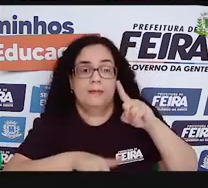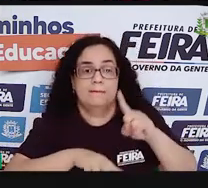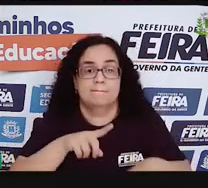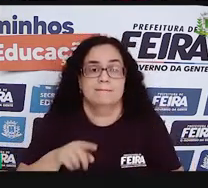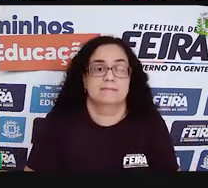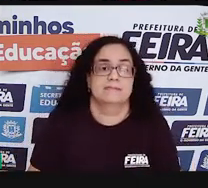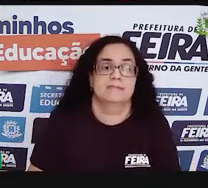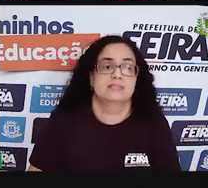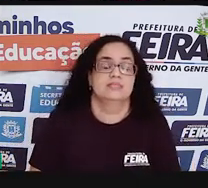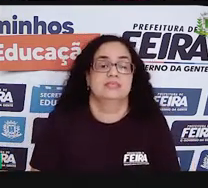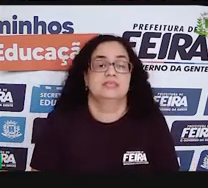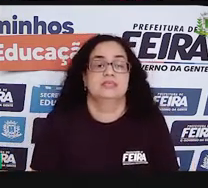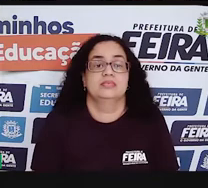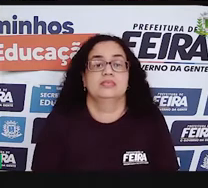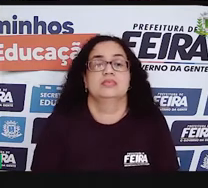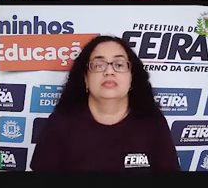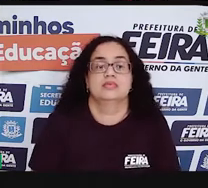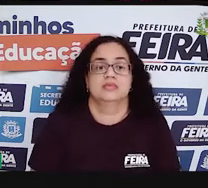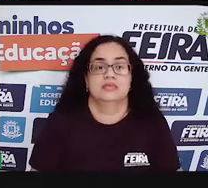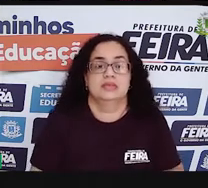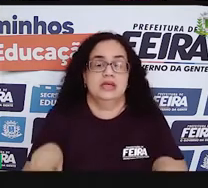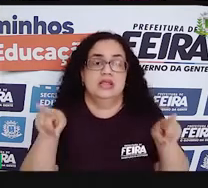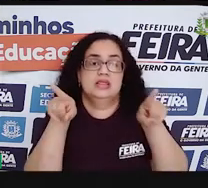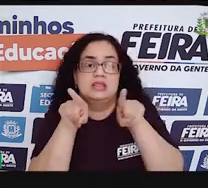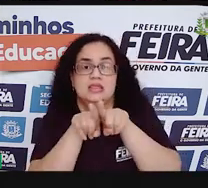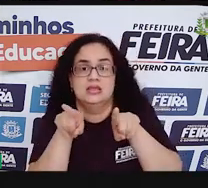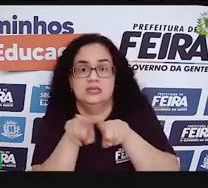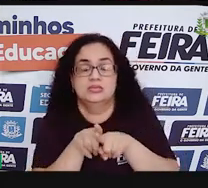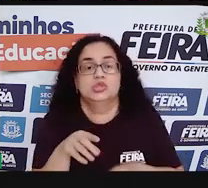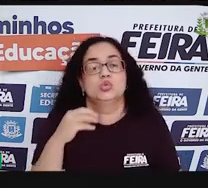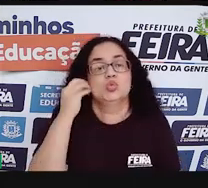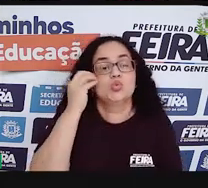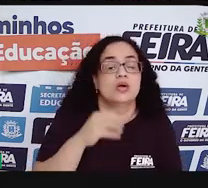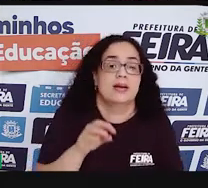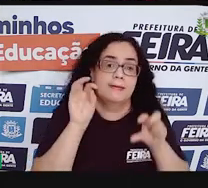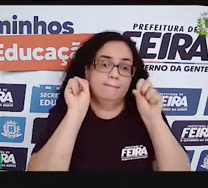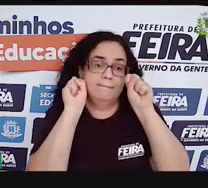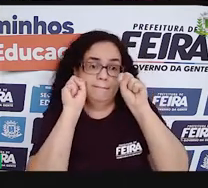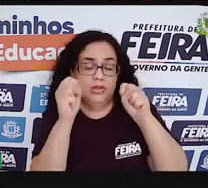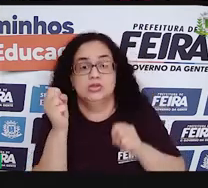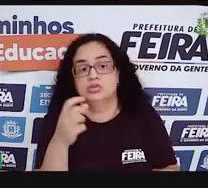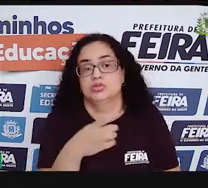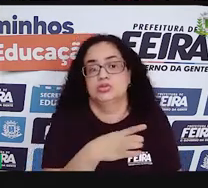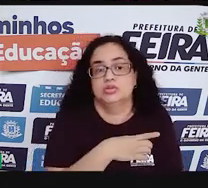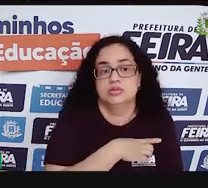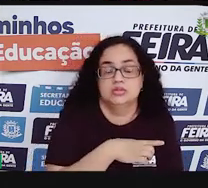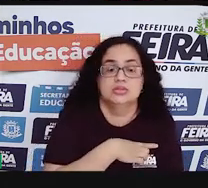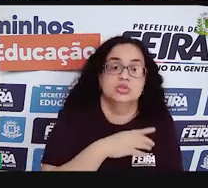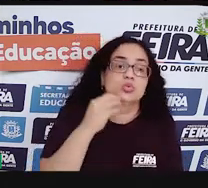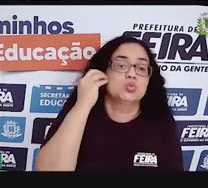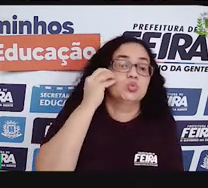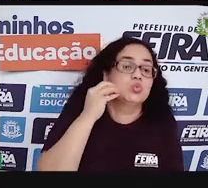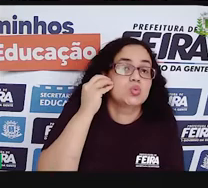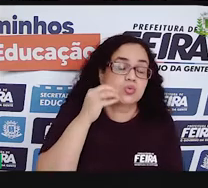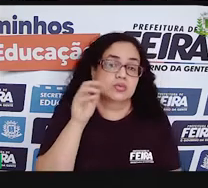sua disposição, em sua casa, e também experimentar, você pode ainda estender esta experiência e observar